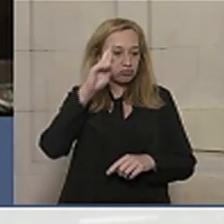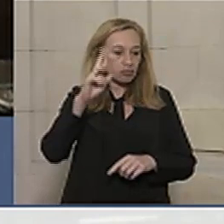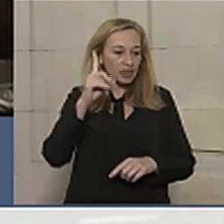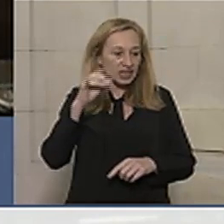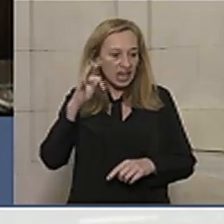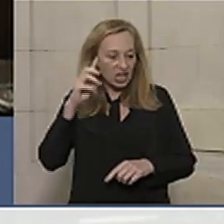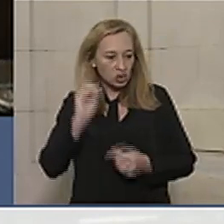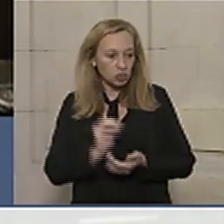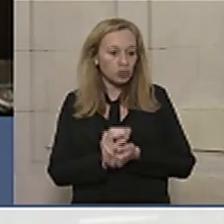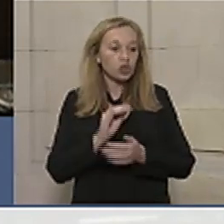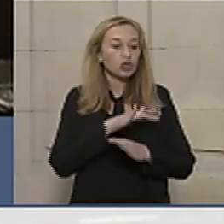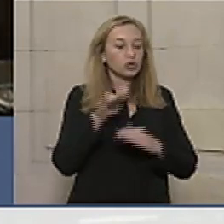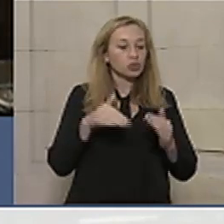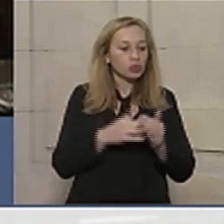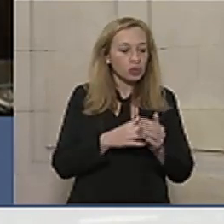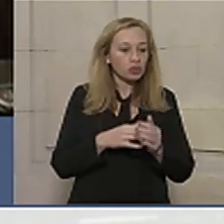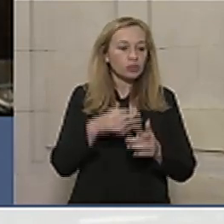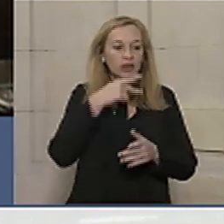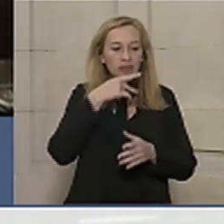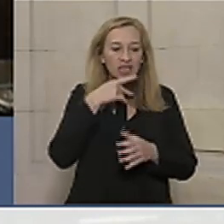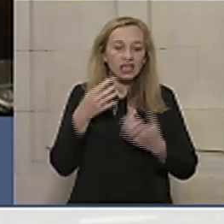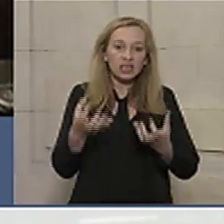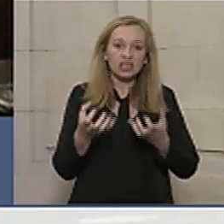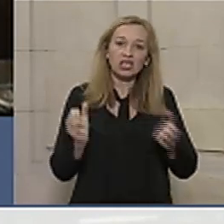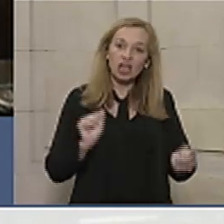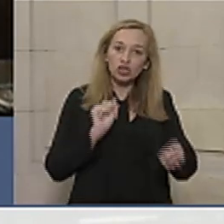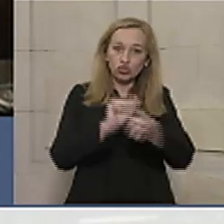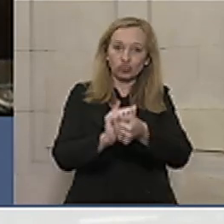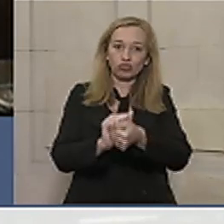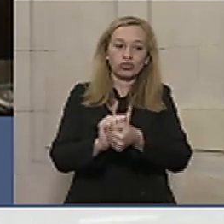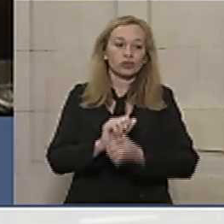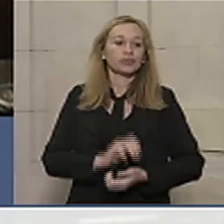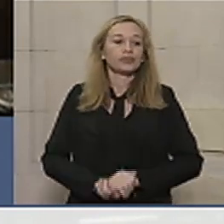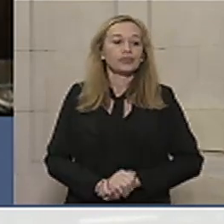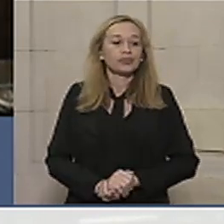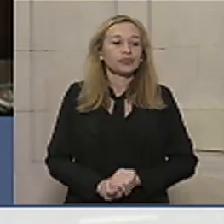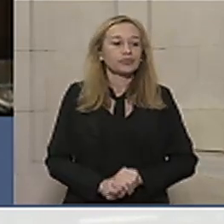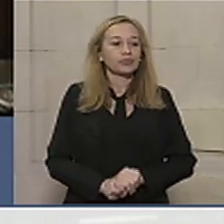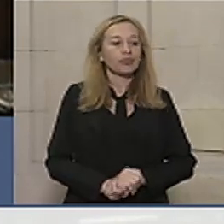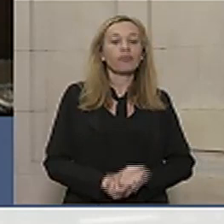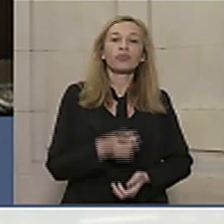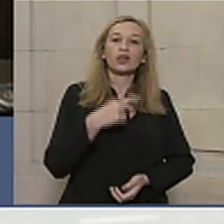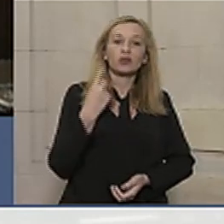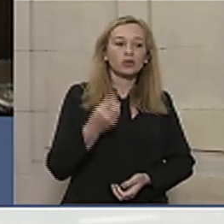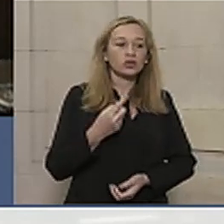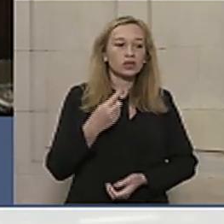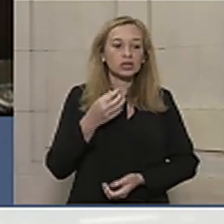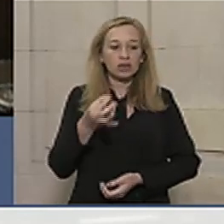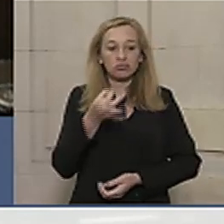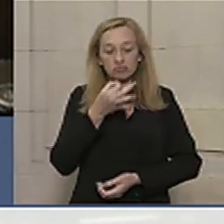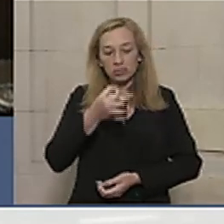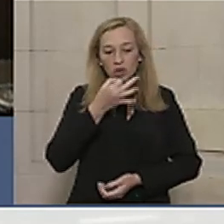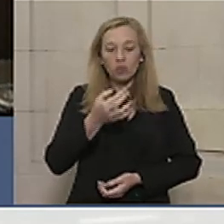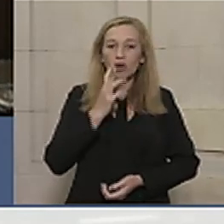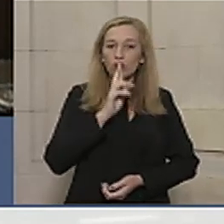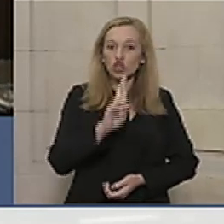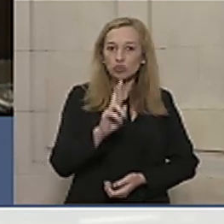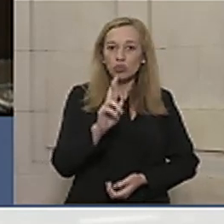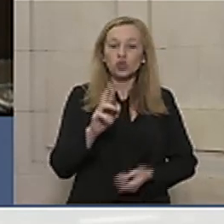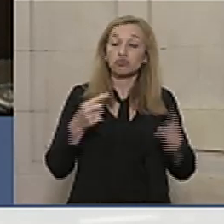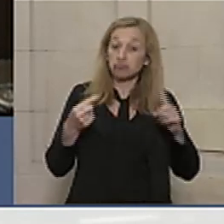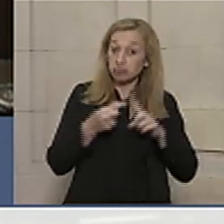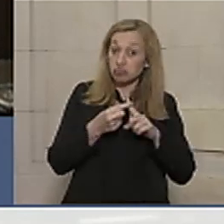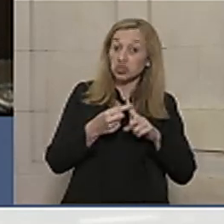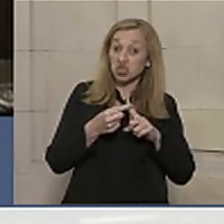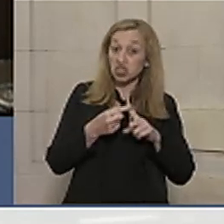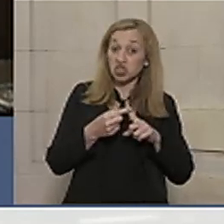entendo aberta a todos os parlamentares que quiserem fazer parte, que na nossa opinião é uma resposta muito